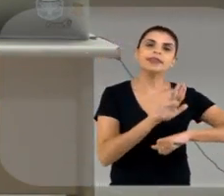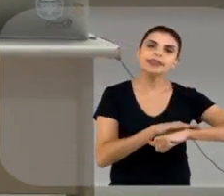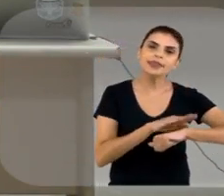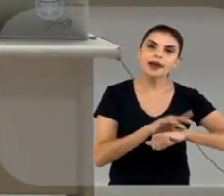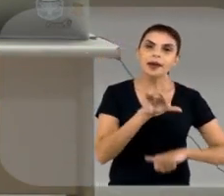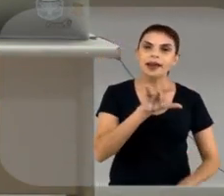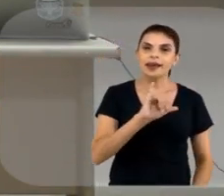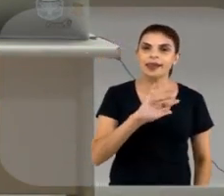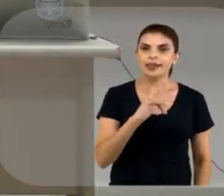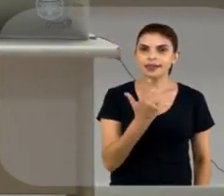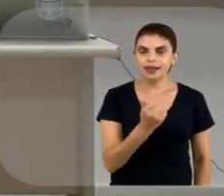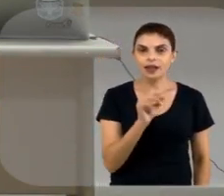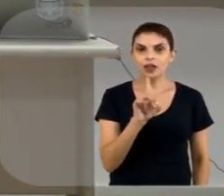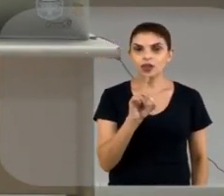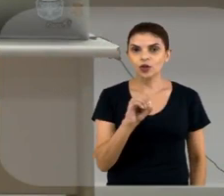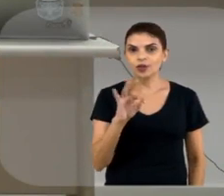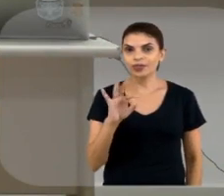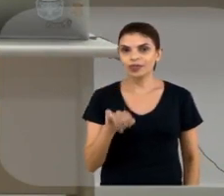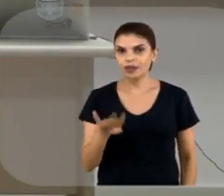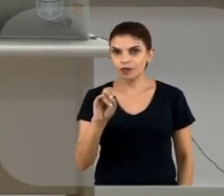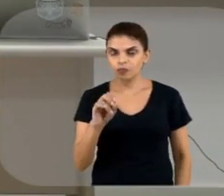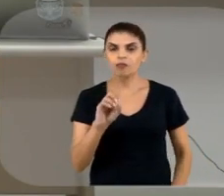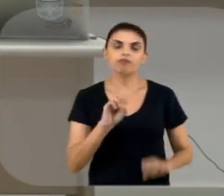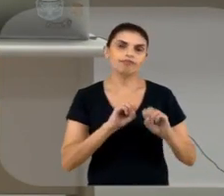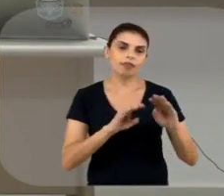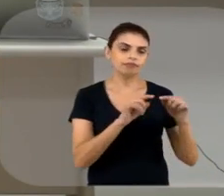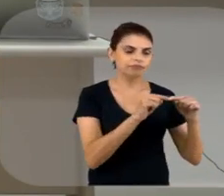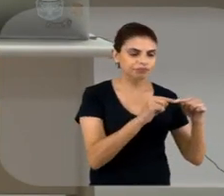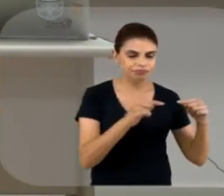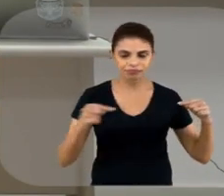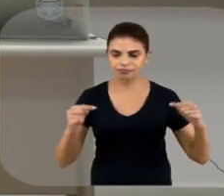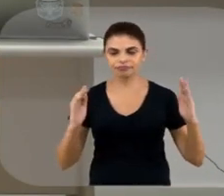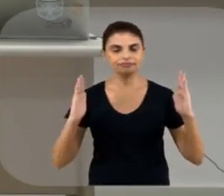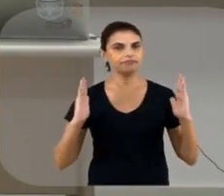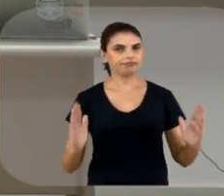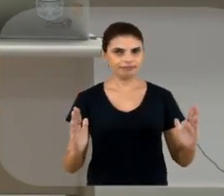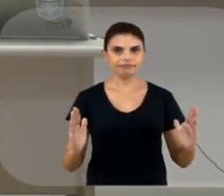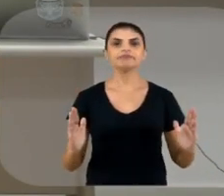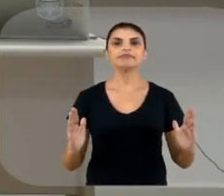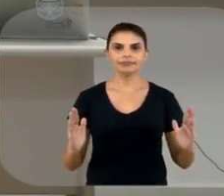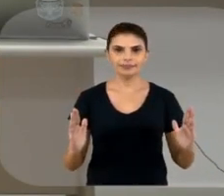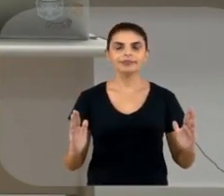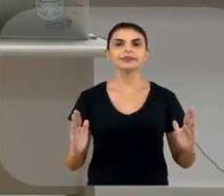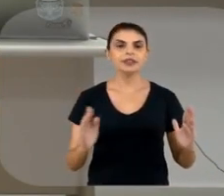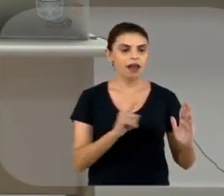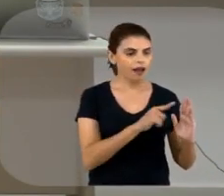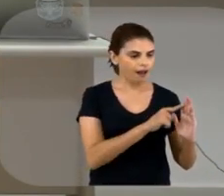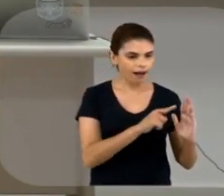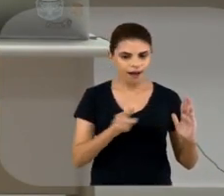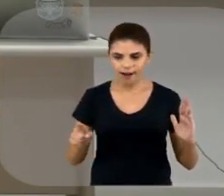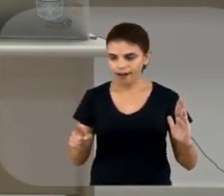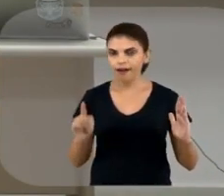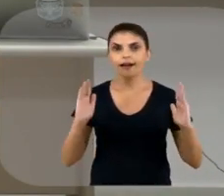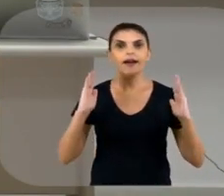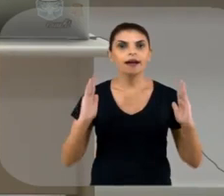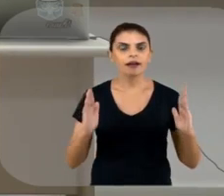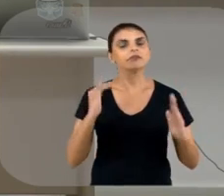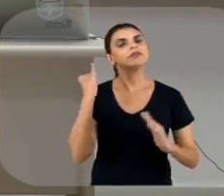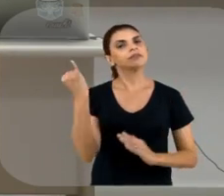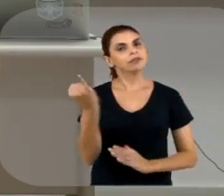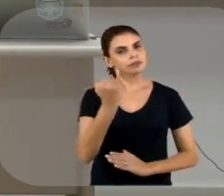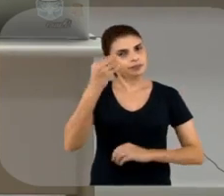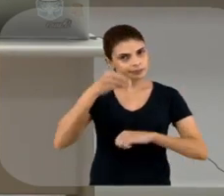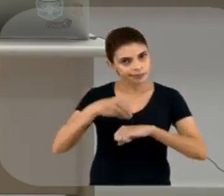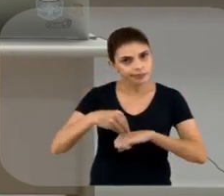contas, para aula, virou uma linha do tempo. E aí, então, é até também